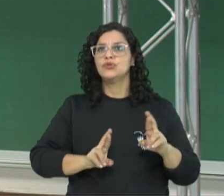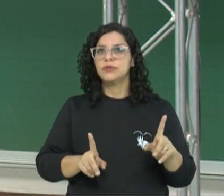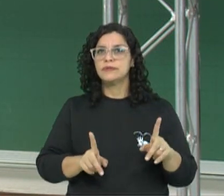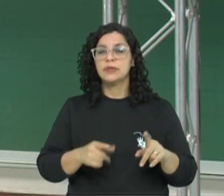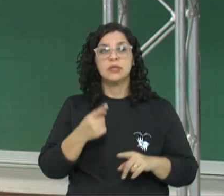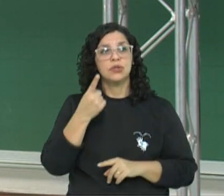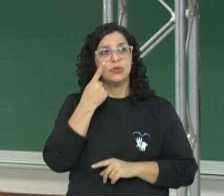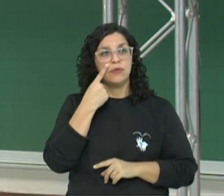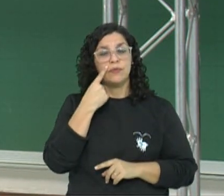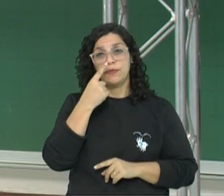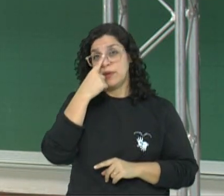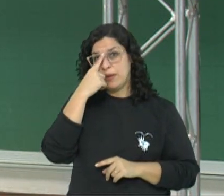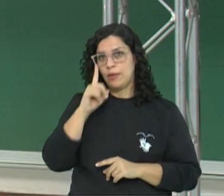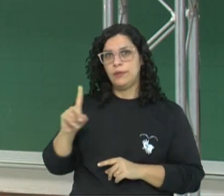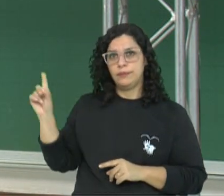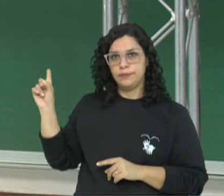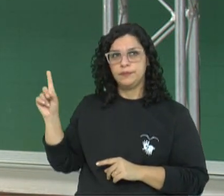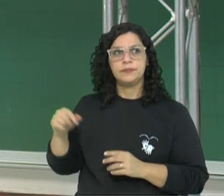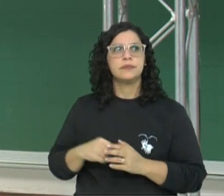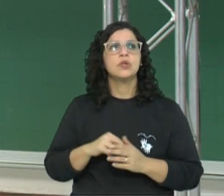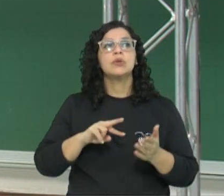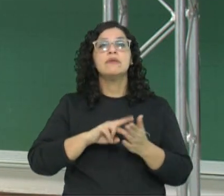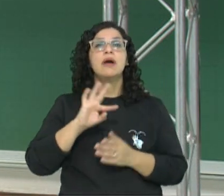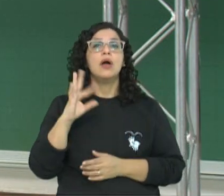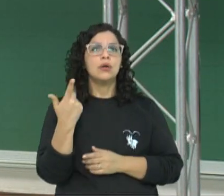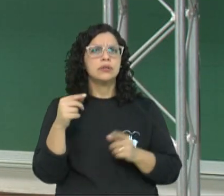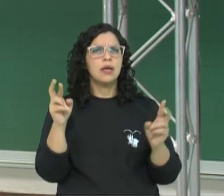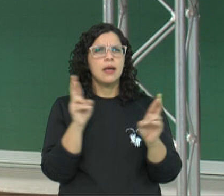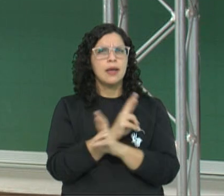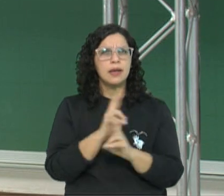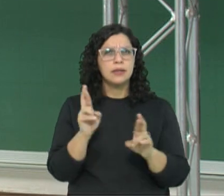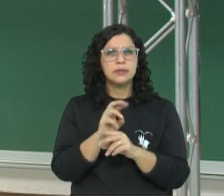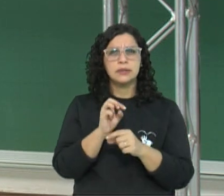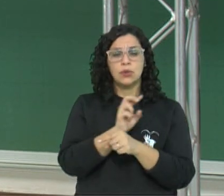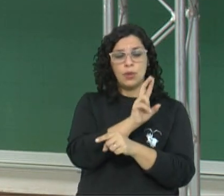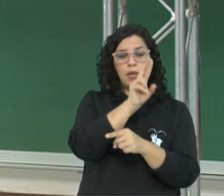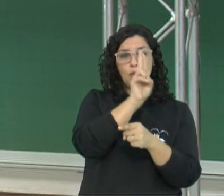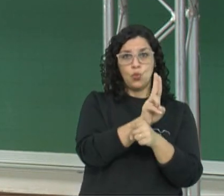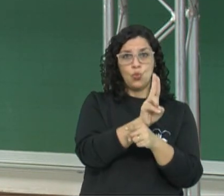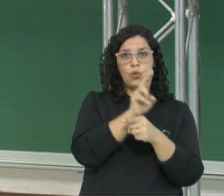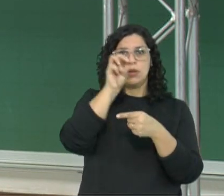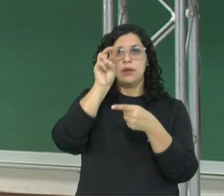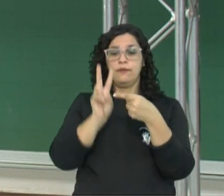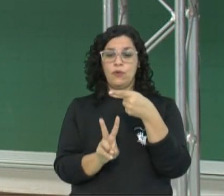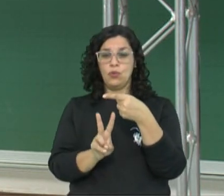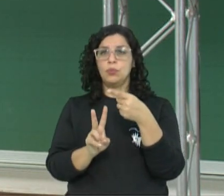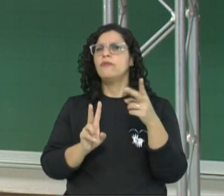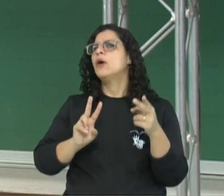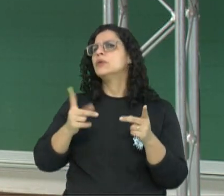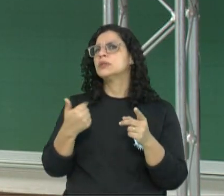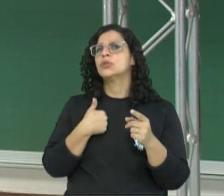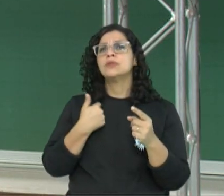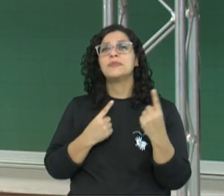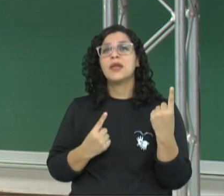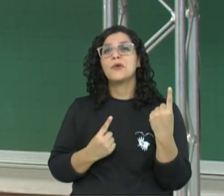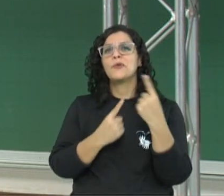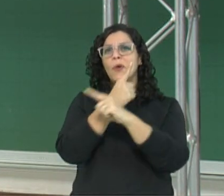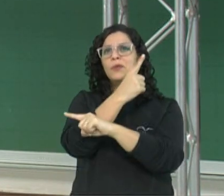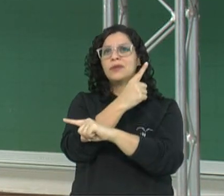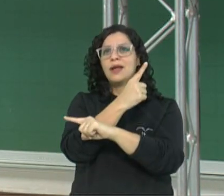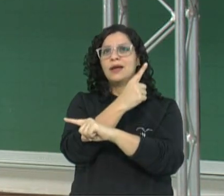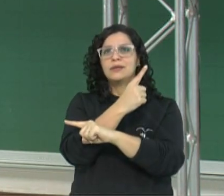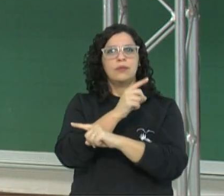essa massa constante aqui. O que acontece com a relação entre massa específica e volume? A gente vai entender que isso aqui